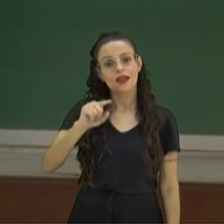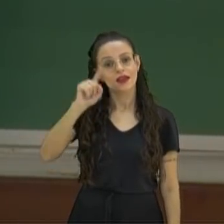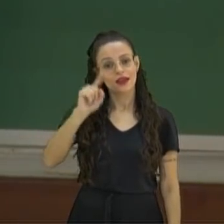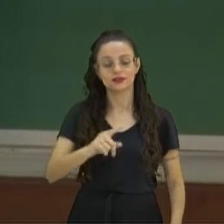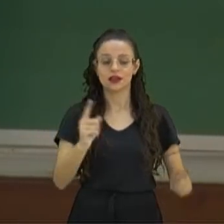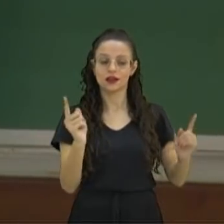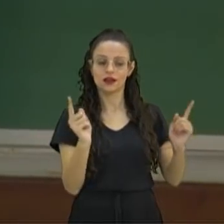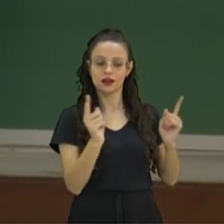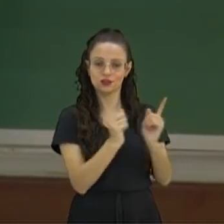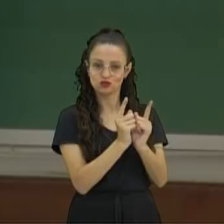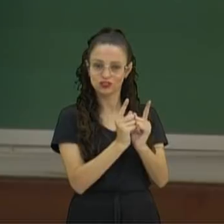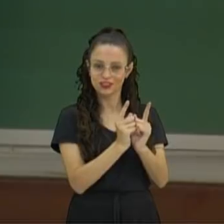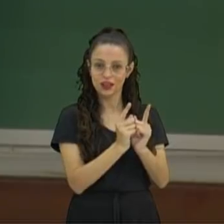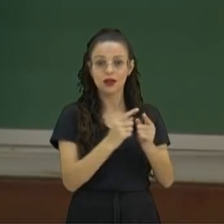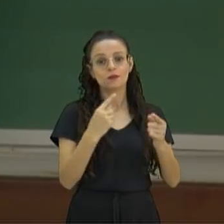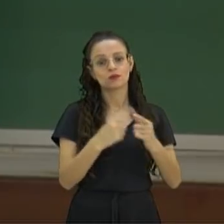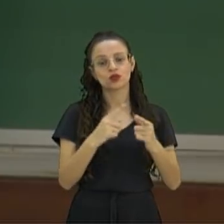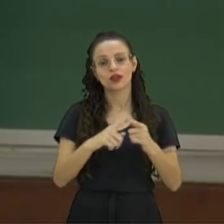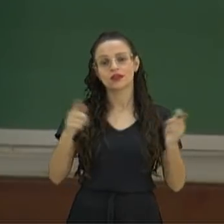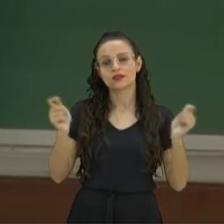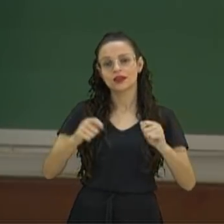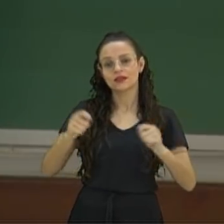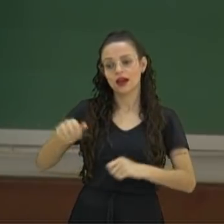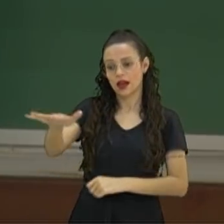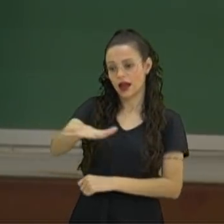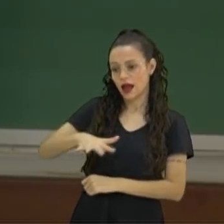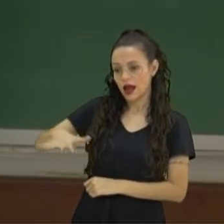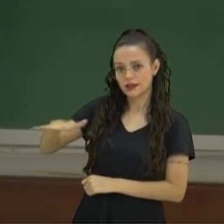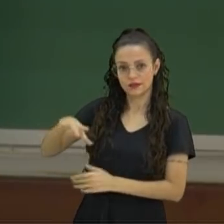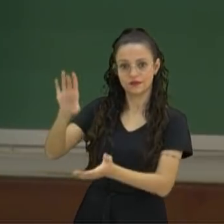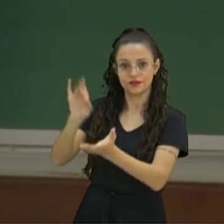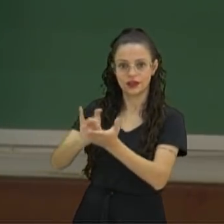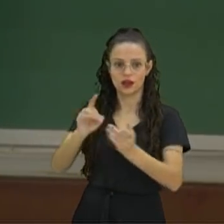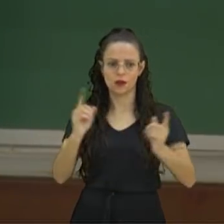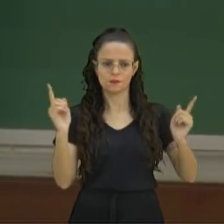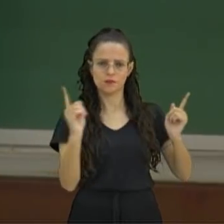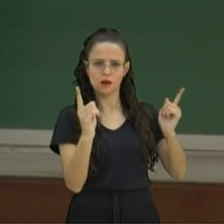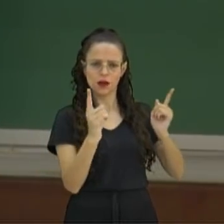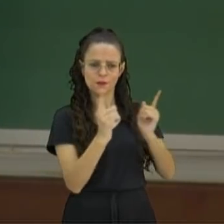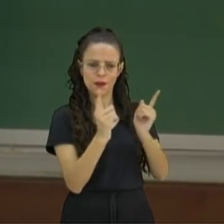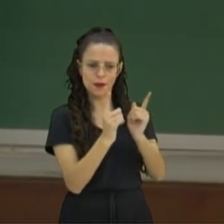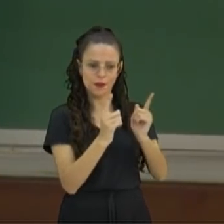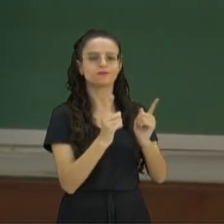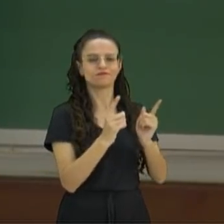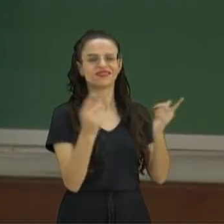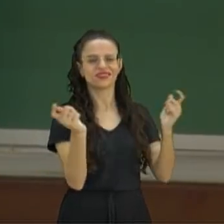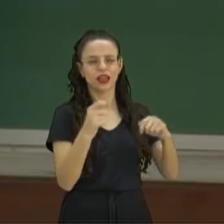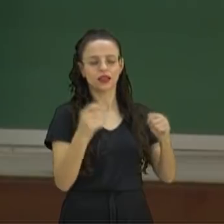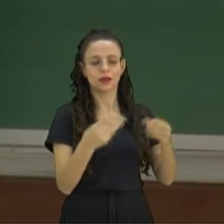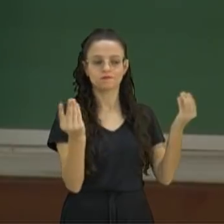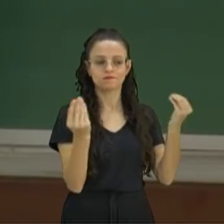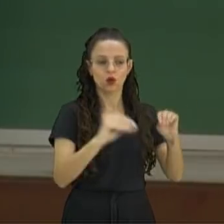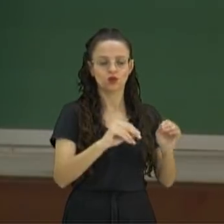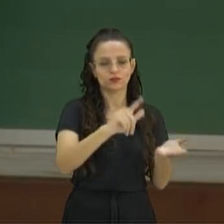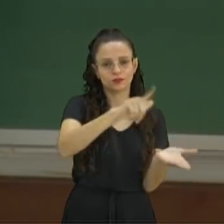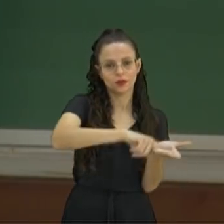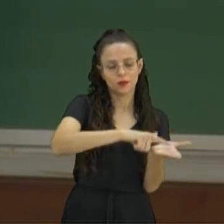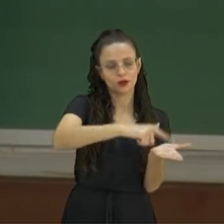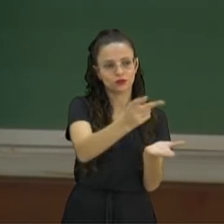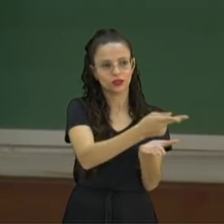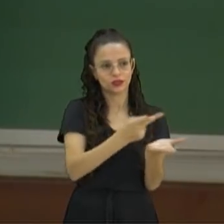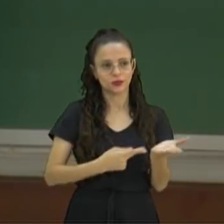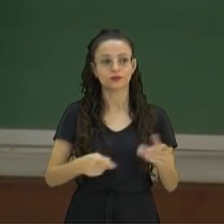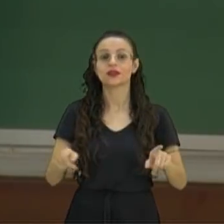reduzida, porque aí eu vou diminuir as áreas para poder representar no papel, certo? E aí nós vamos ter a